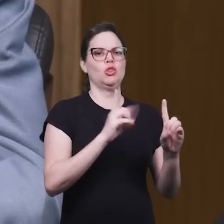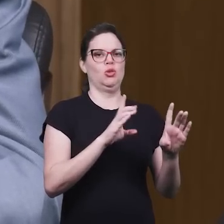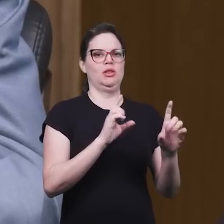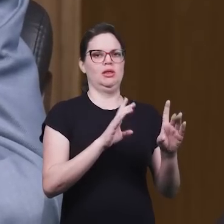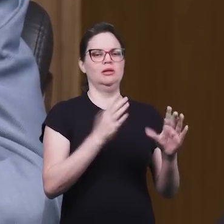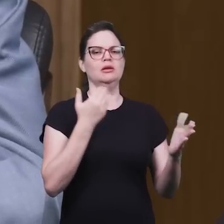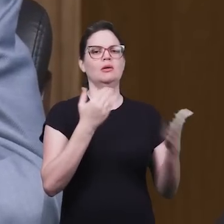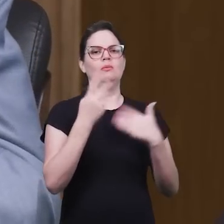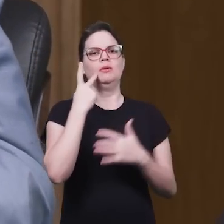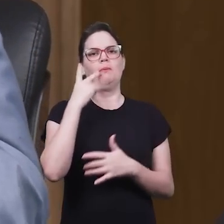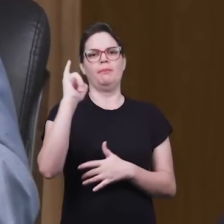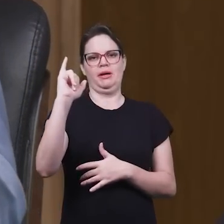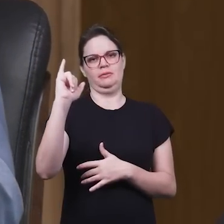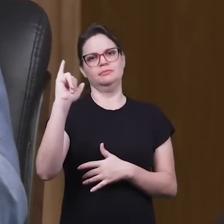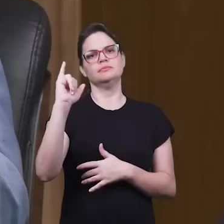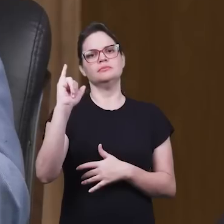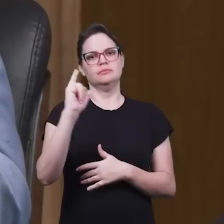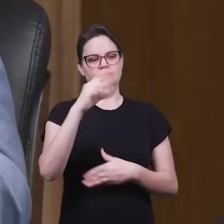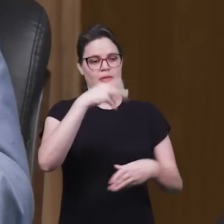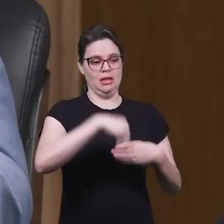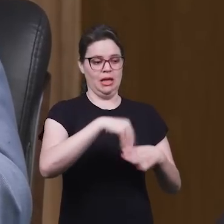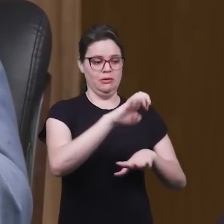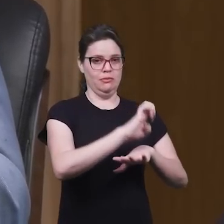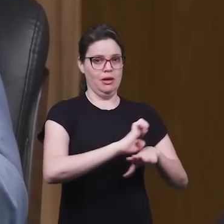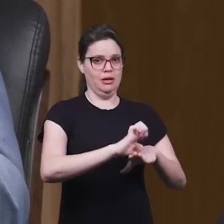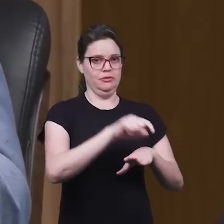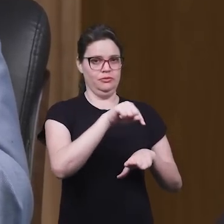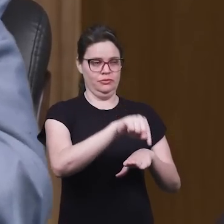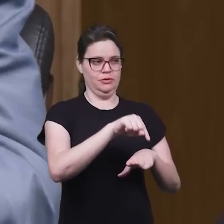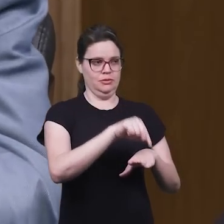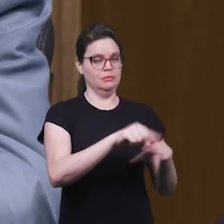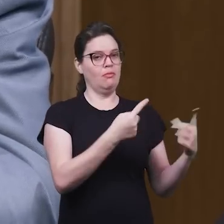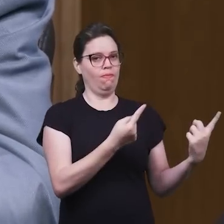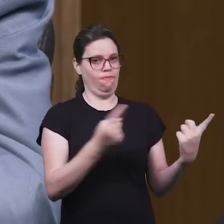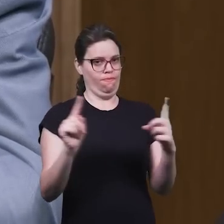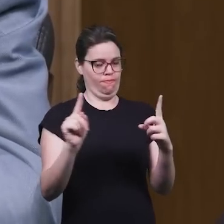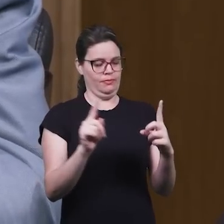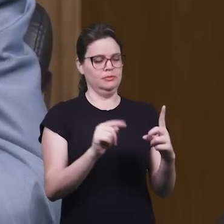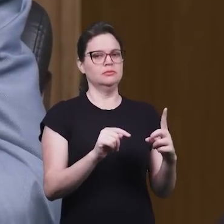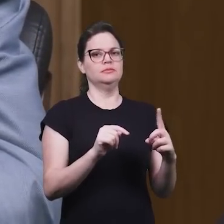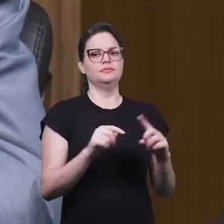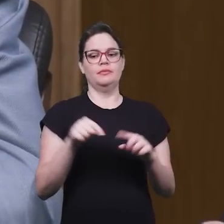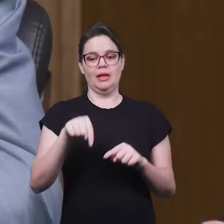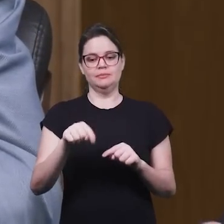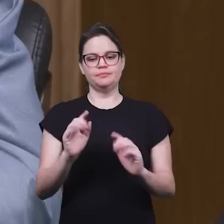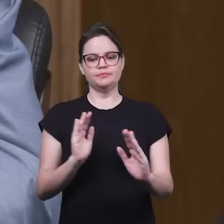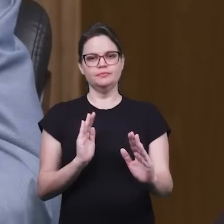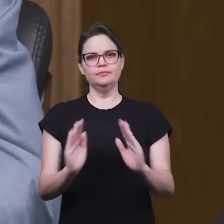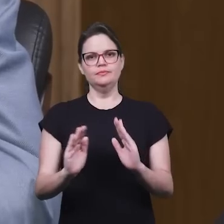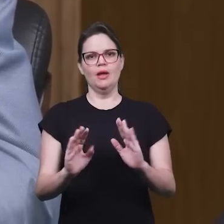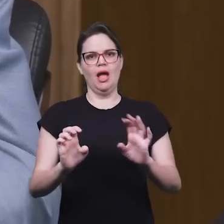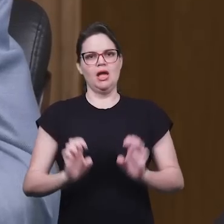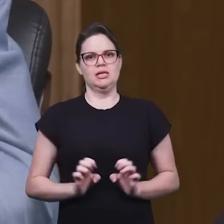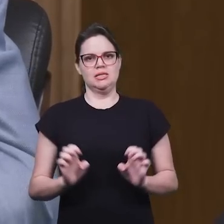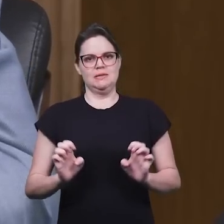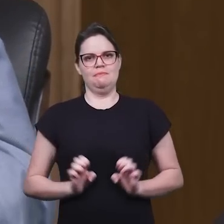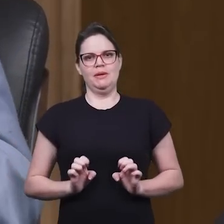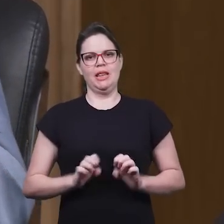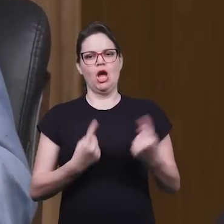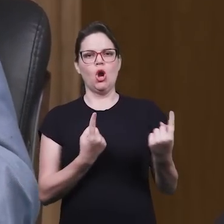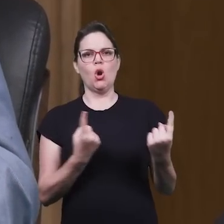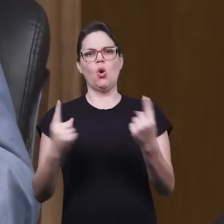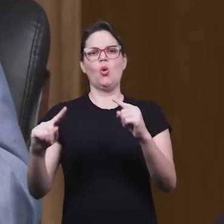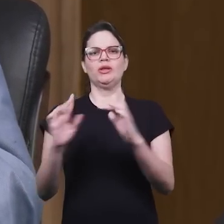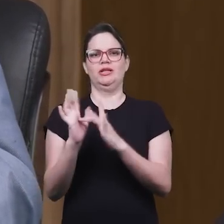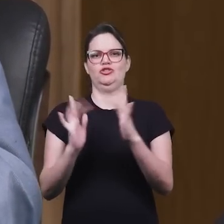a doutrina, a igreja de Éfeso. A segunda carta à igreja de Esmirna é a oposição